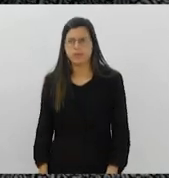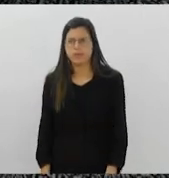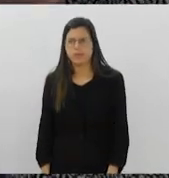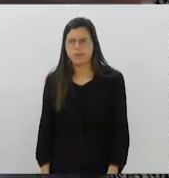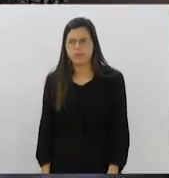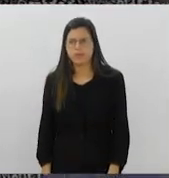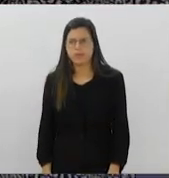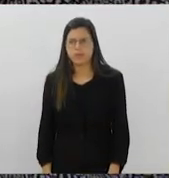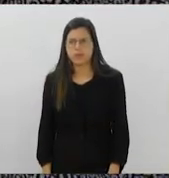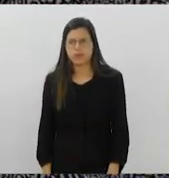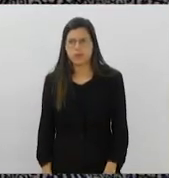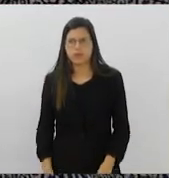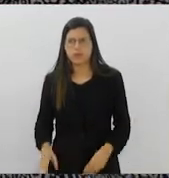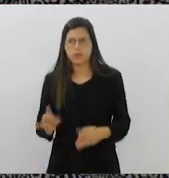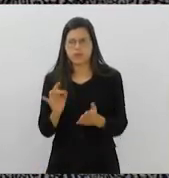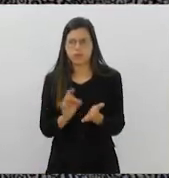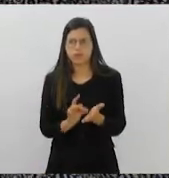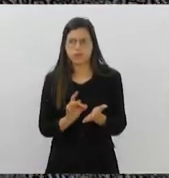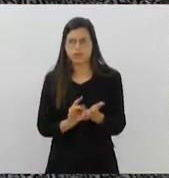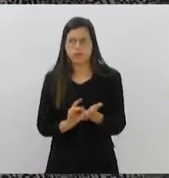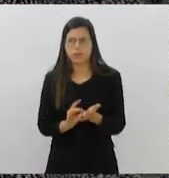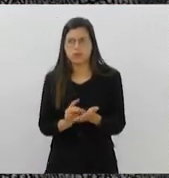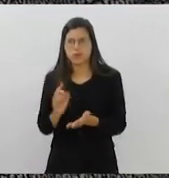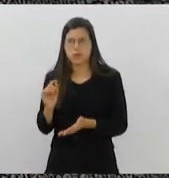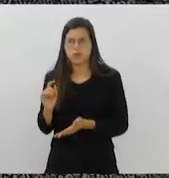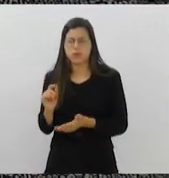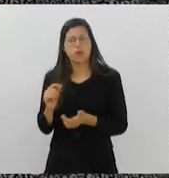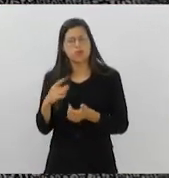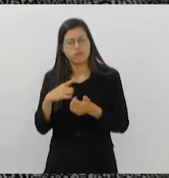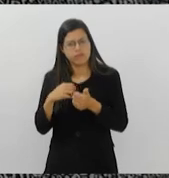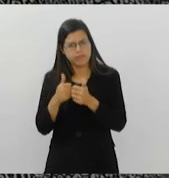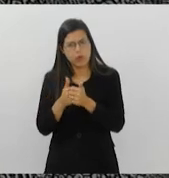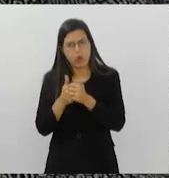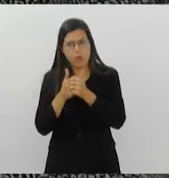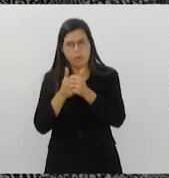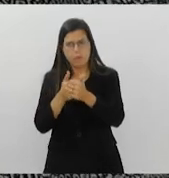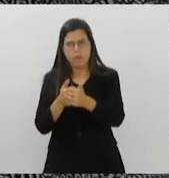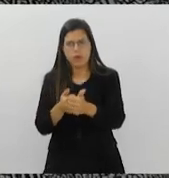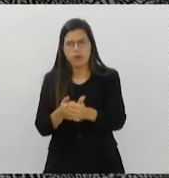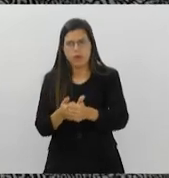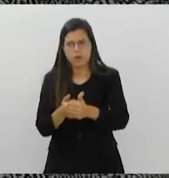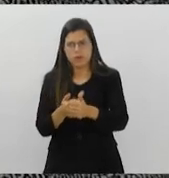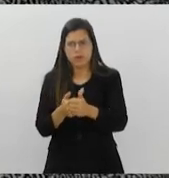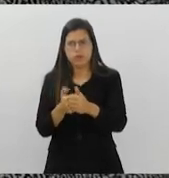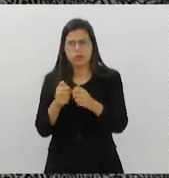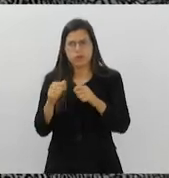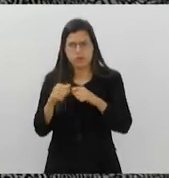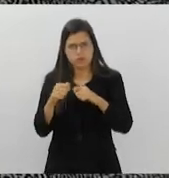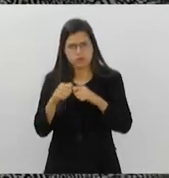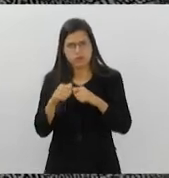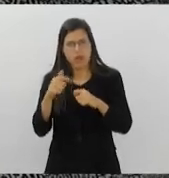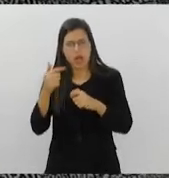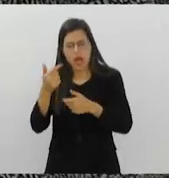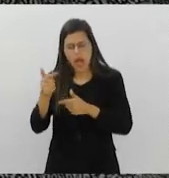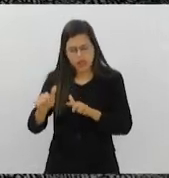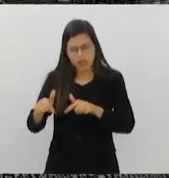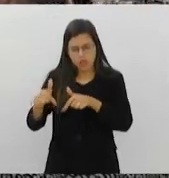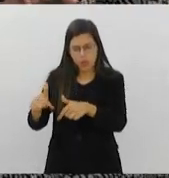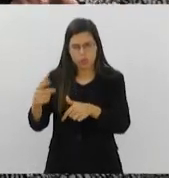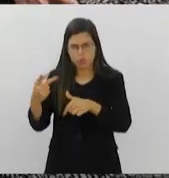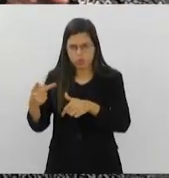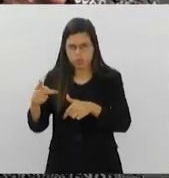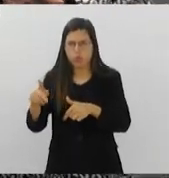verdade, é um testemunho, presidente, porque eu tenho acompanhado o que Vossa Excelência tem feito aqui no Parlamento no que diz respeito à